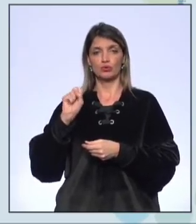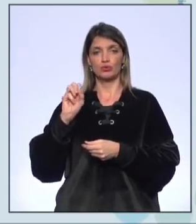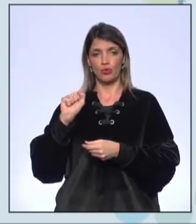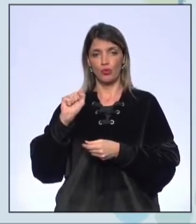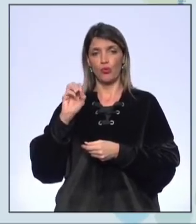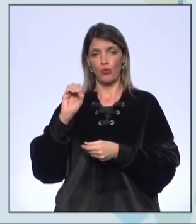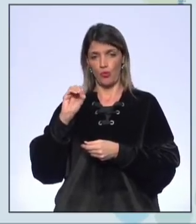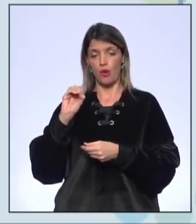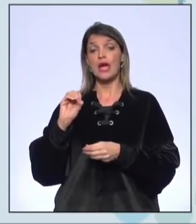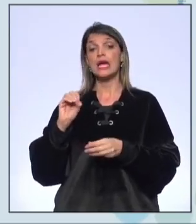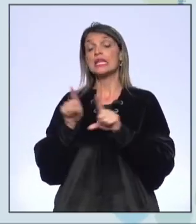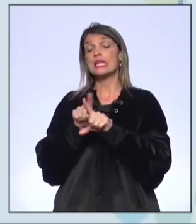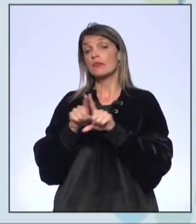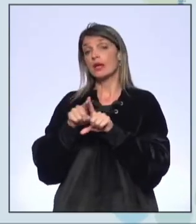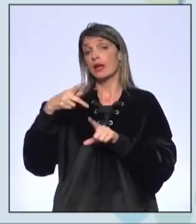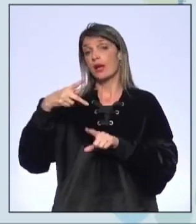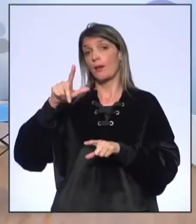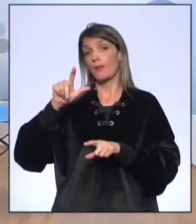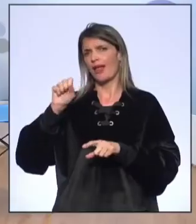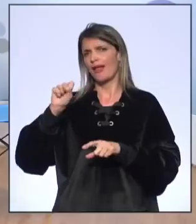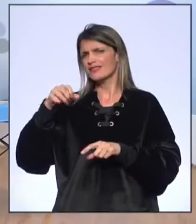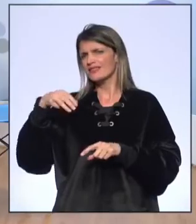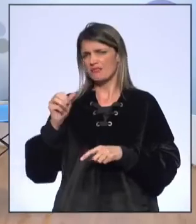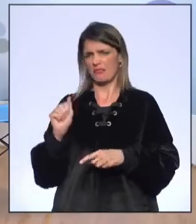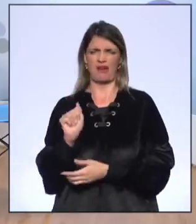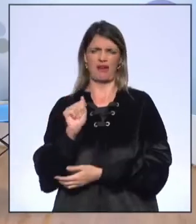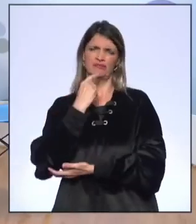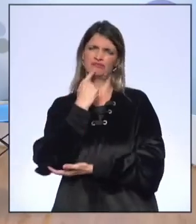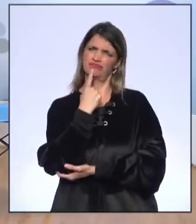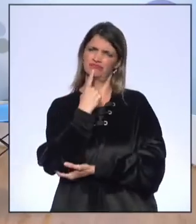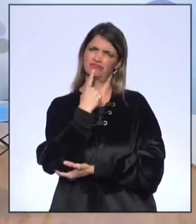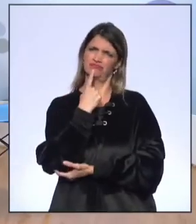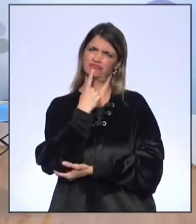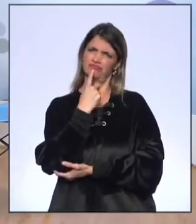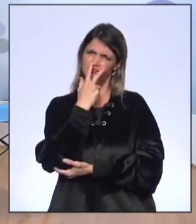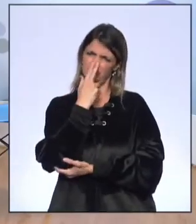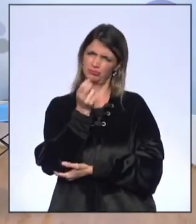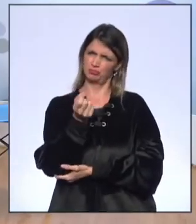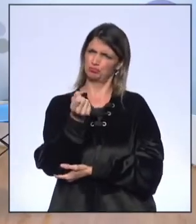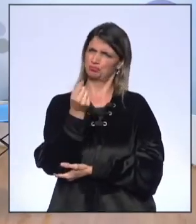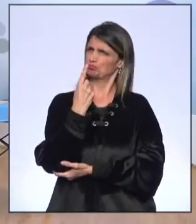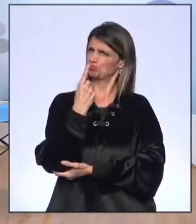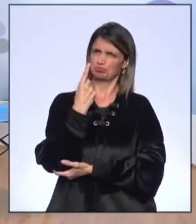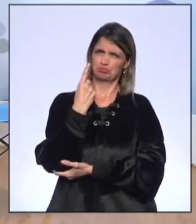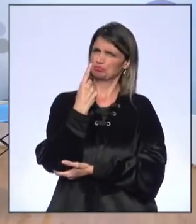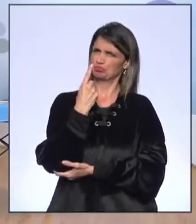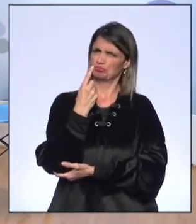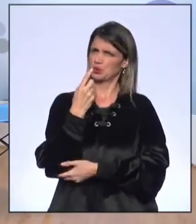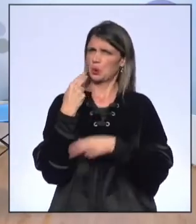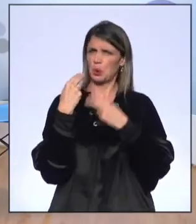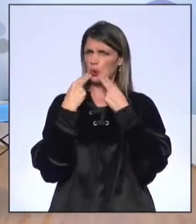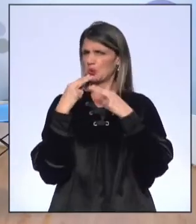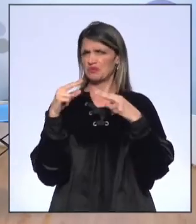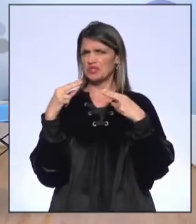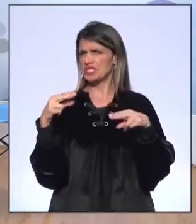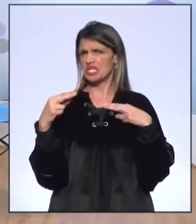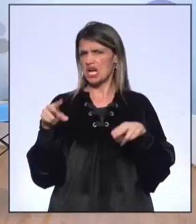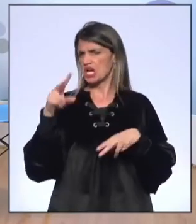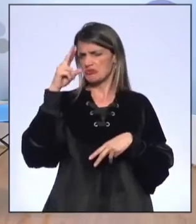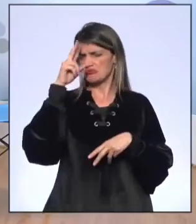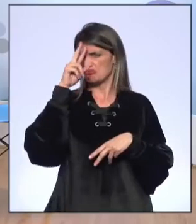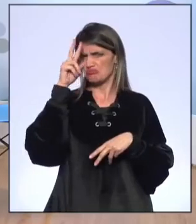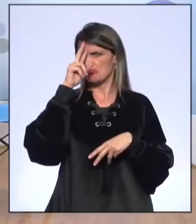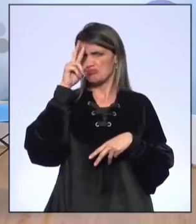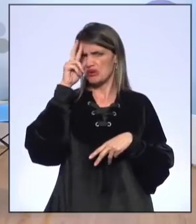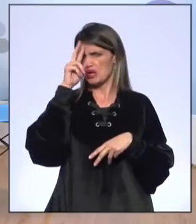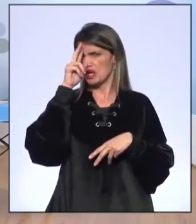também, né? Você acha que esse plasma aí... Eu acho que isso aí é novidade, hein? No fundamental eu não me lembro de ter estudado isso. Não, e no médio,